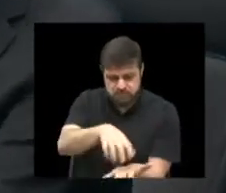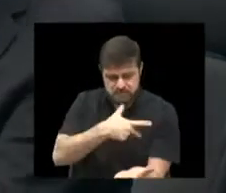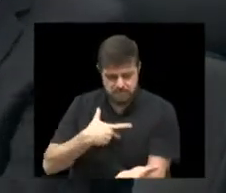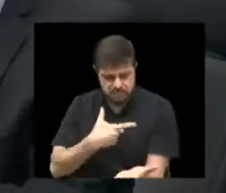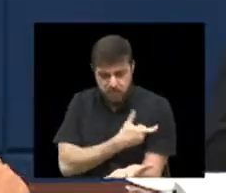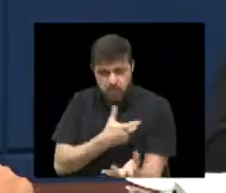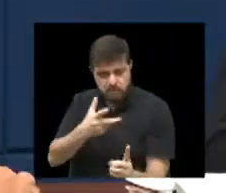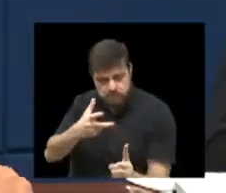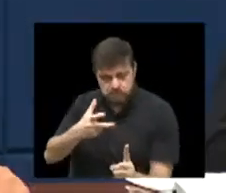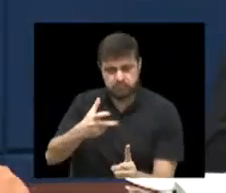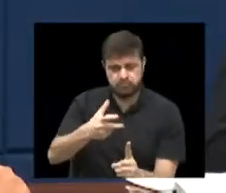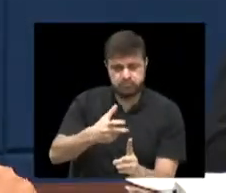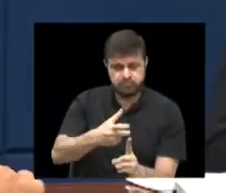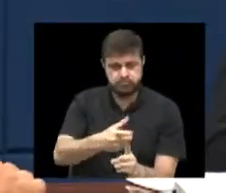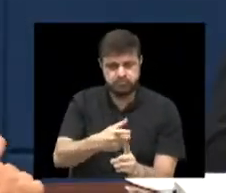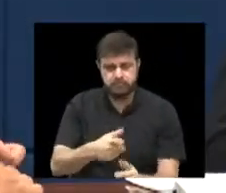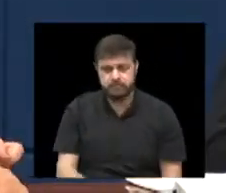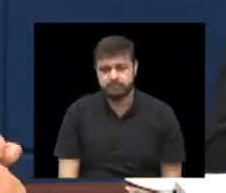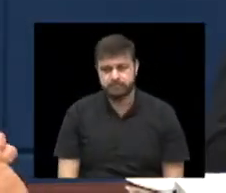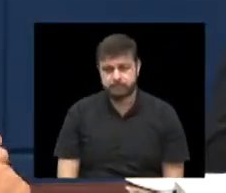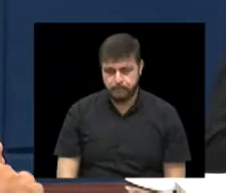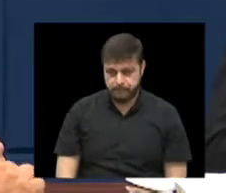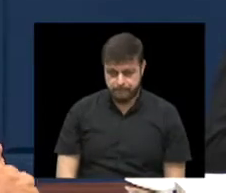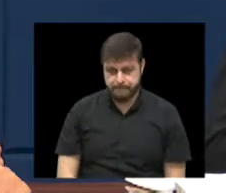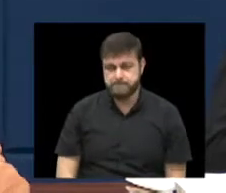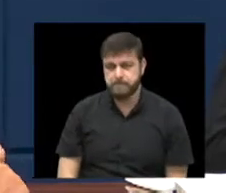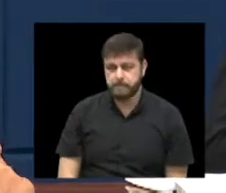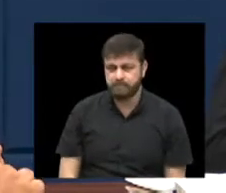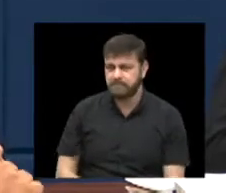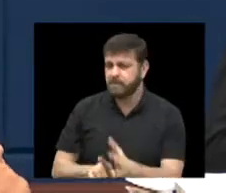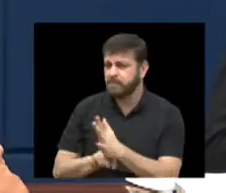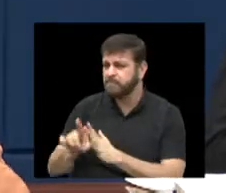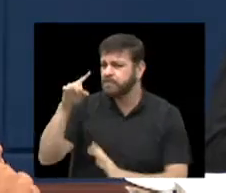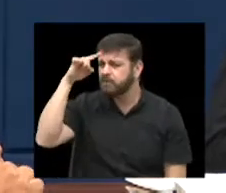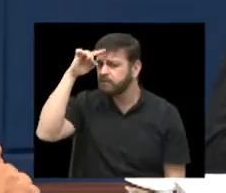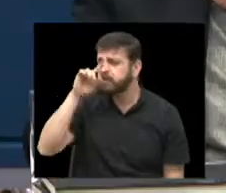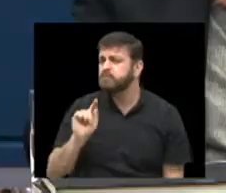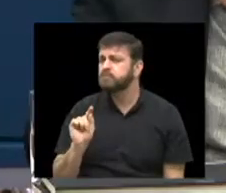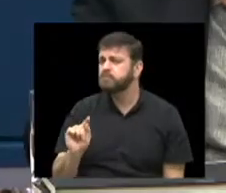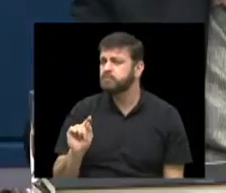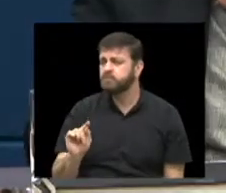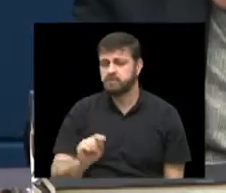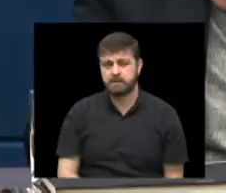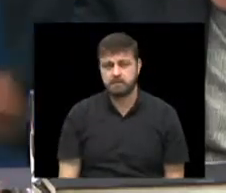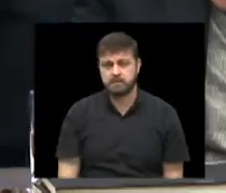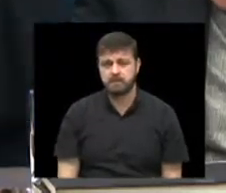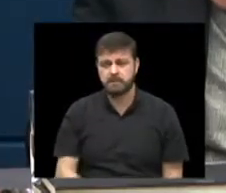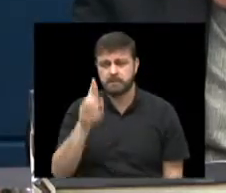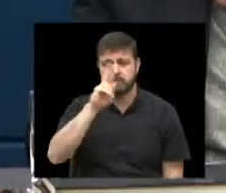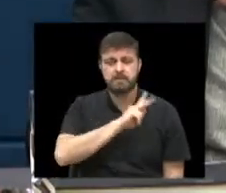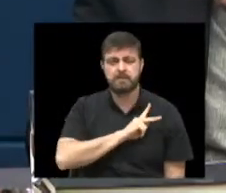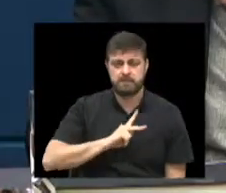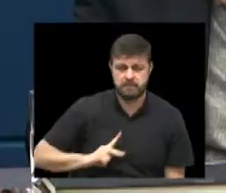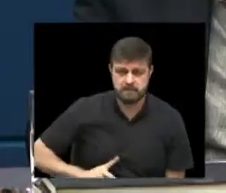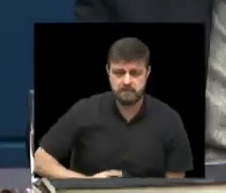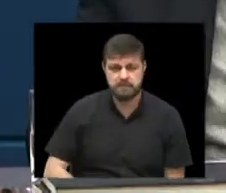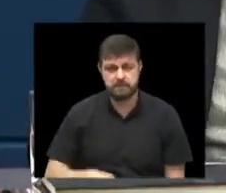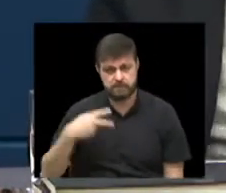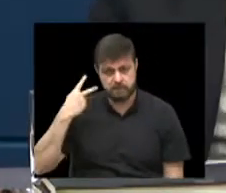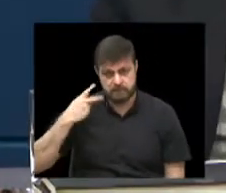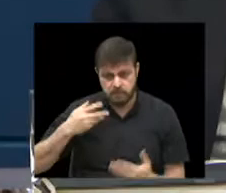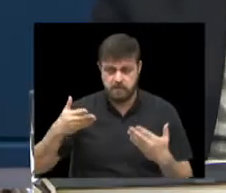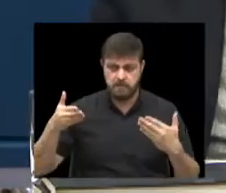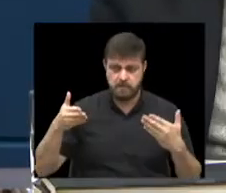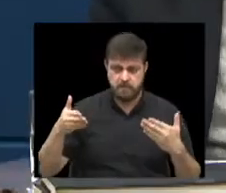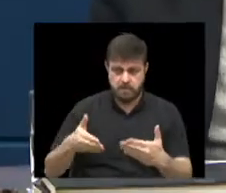Obrigado, vereador Paulo Haddad. Eu consulto o vereador Felipe Marques, o próximo vereador inscrito. Senhor presidente Rafa Zimbaldi, o próximo